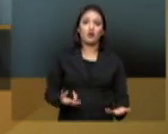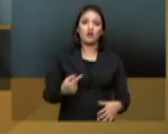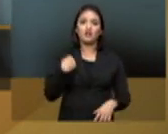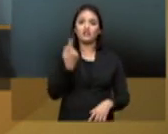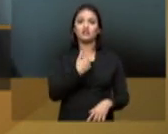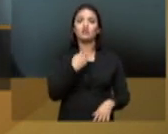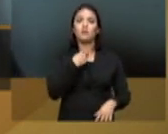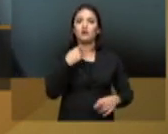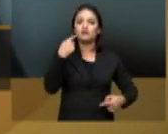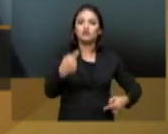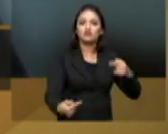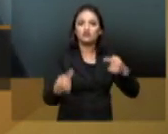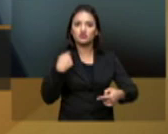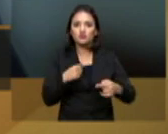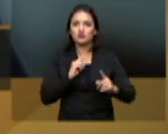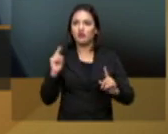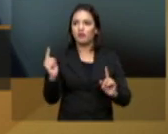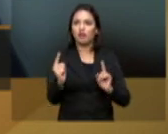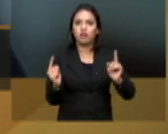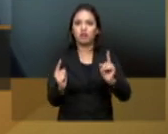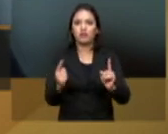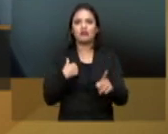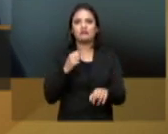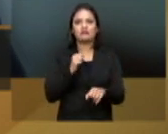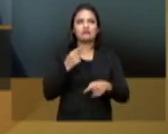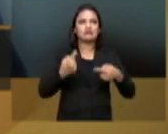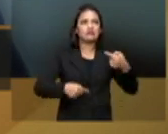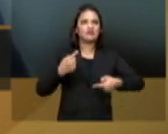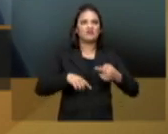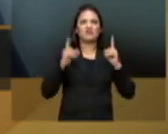outro e o debate fica um tanto quanto,